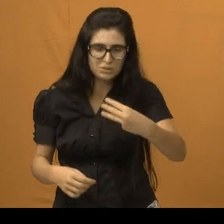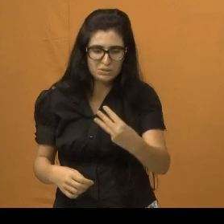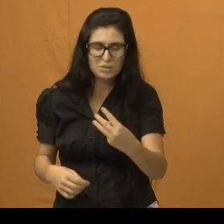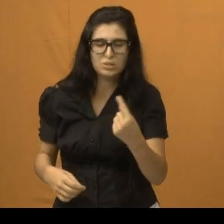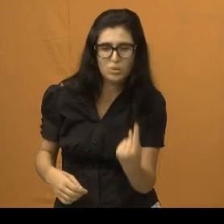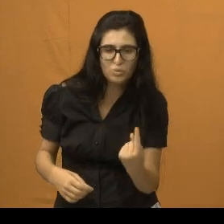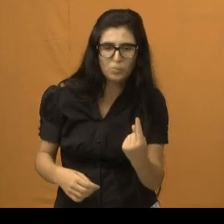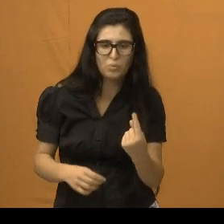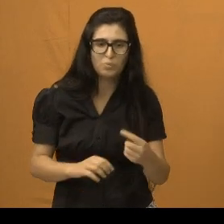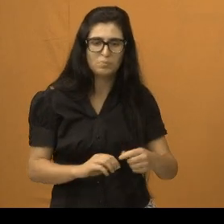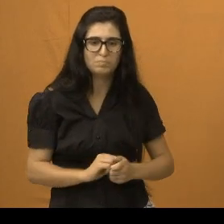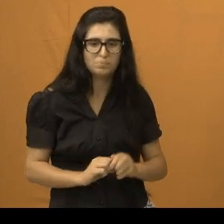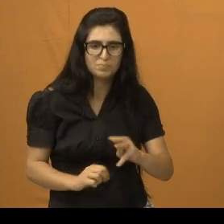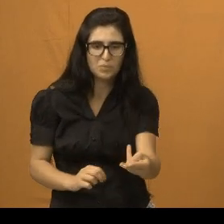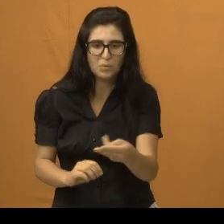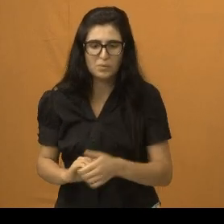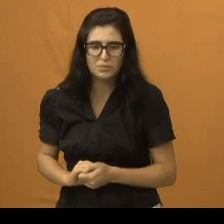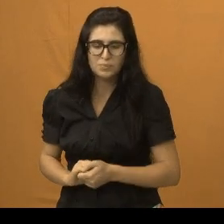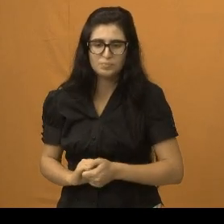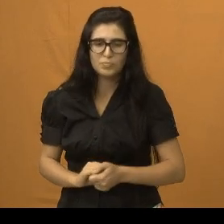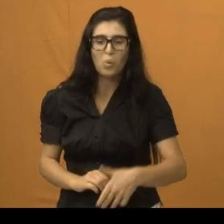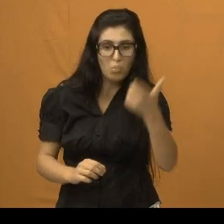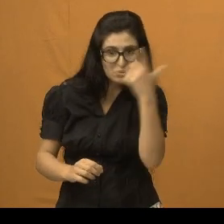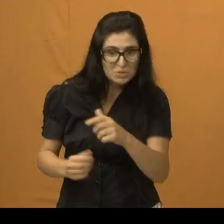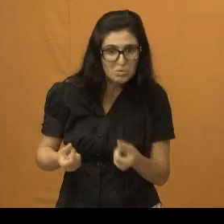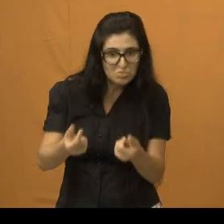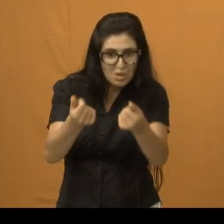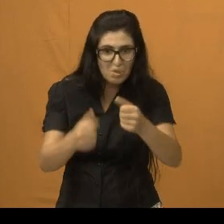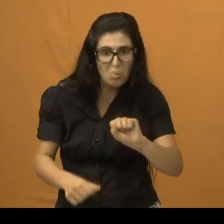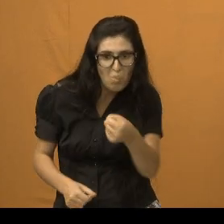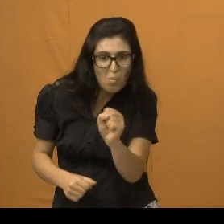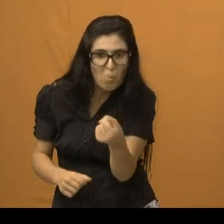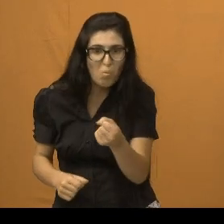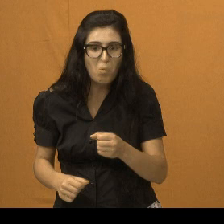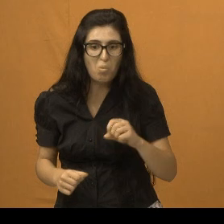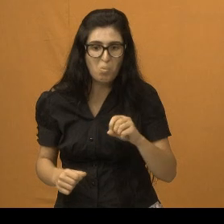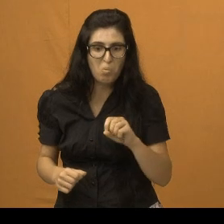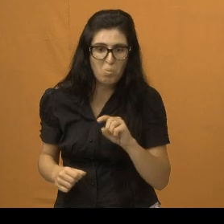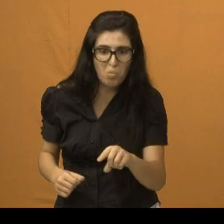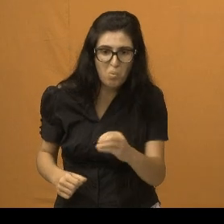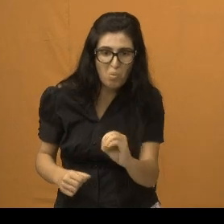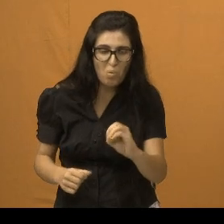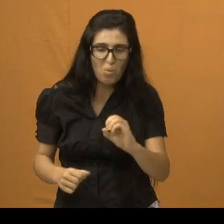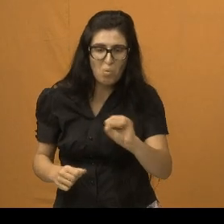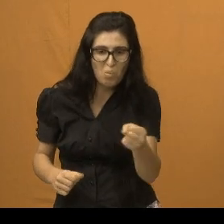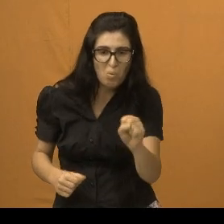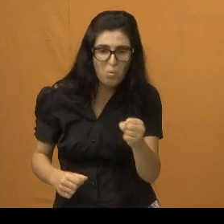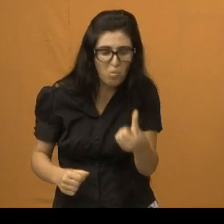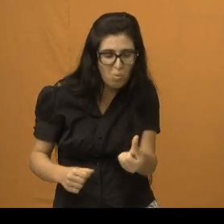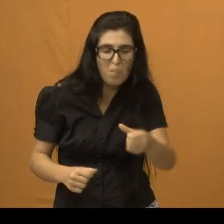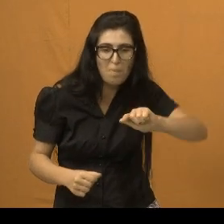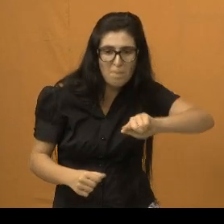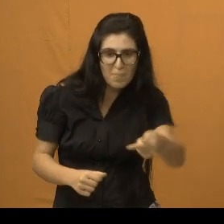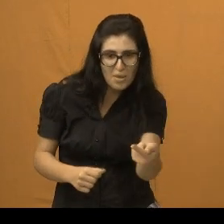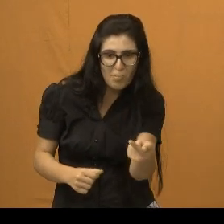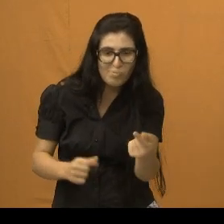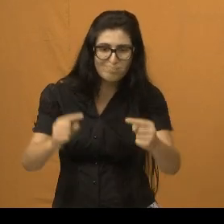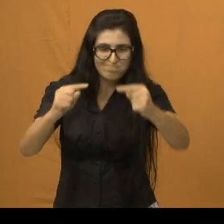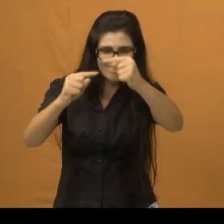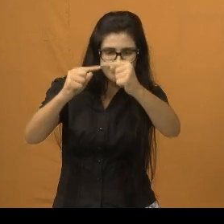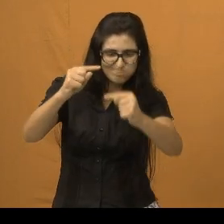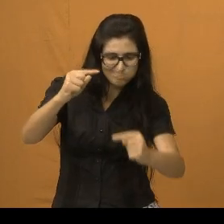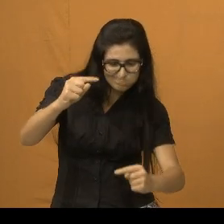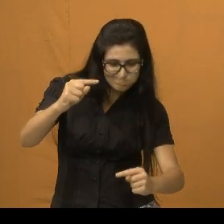96.431.000, né? E arrecadado 8.086.000. Percebemos que aí há realmente uma queda muito